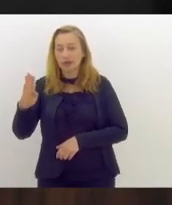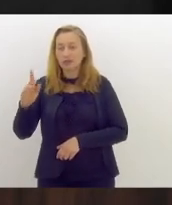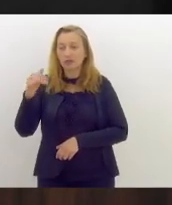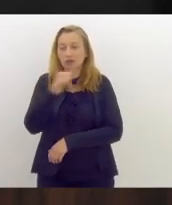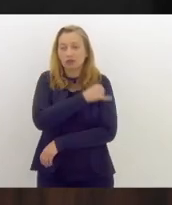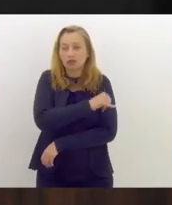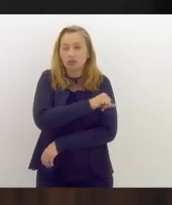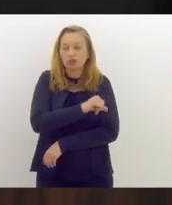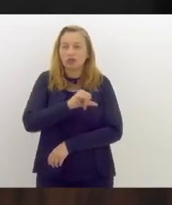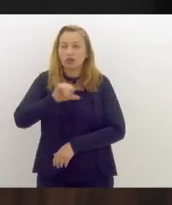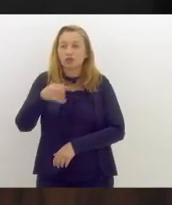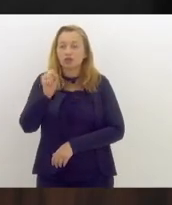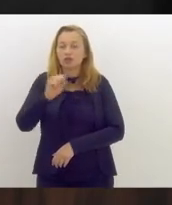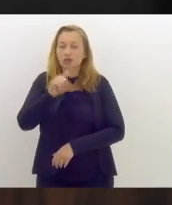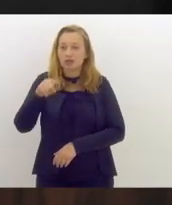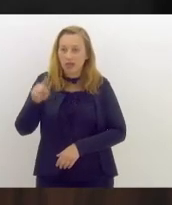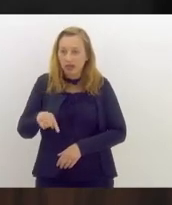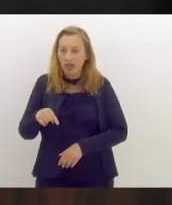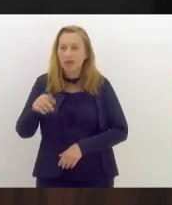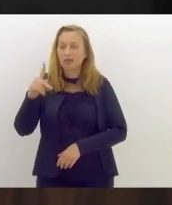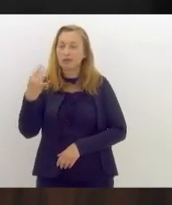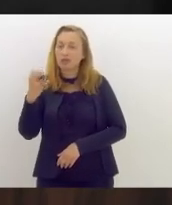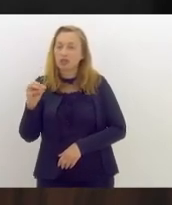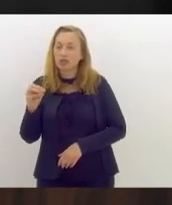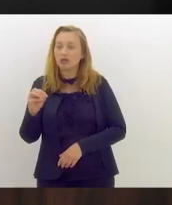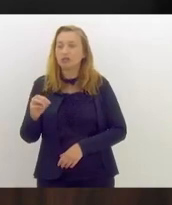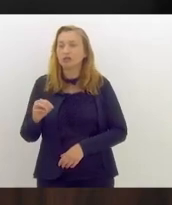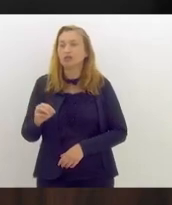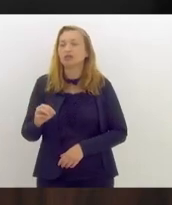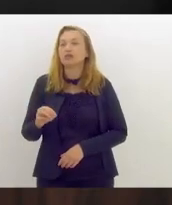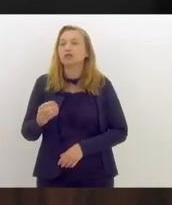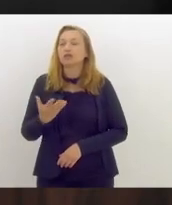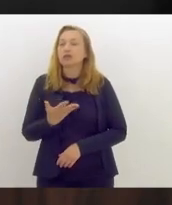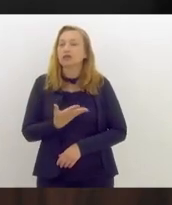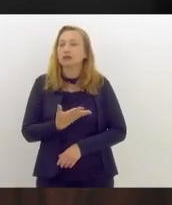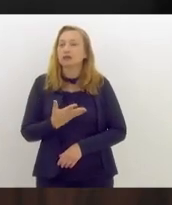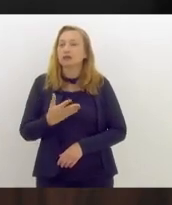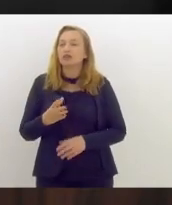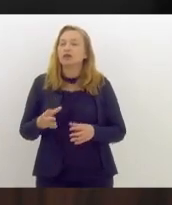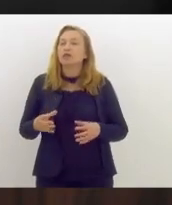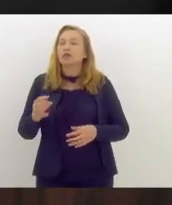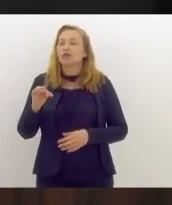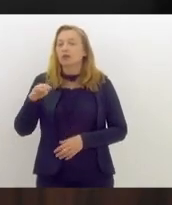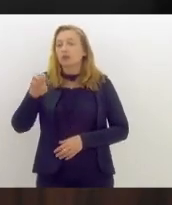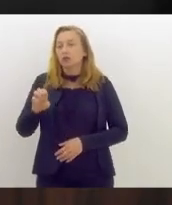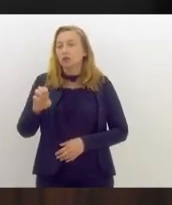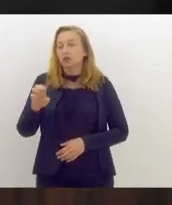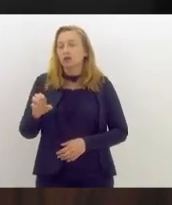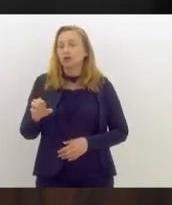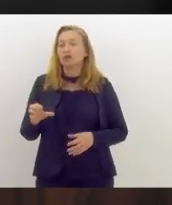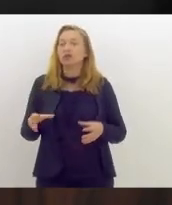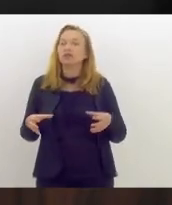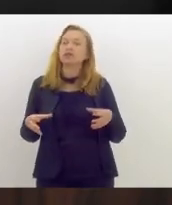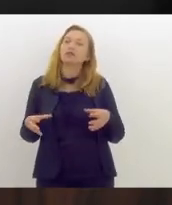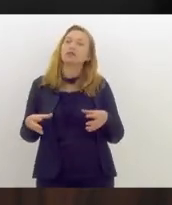José Pinheiro dos Santos gerente Geral de segurança nosso querido Clube de Regatas do Flamengo